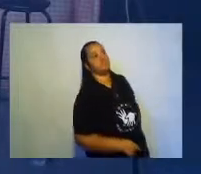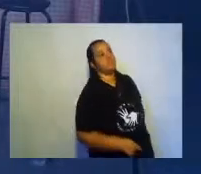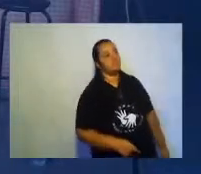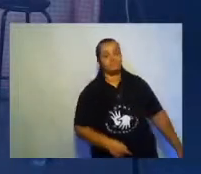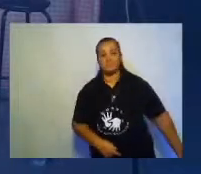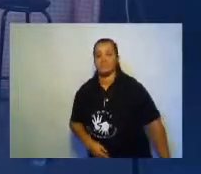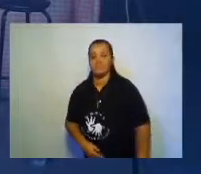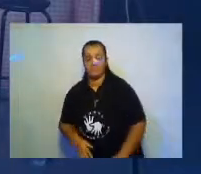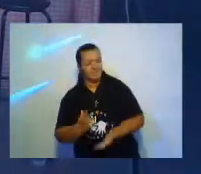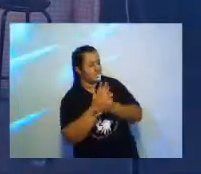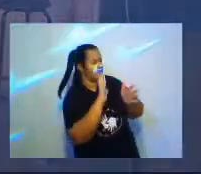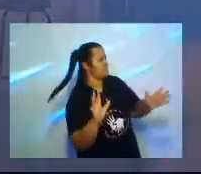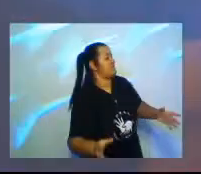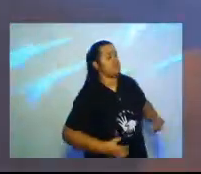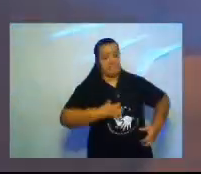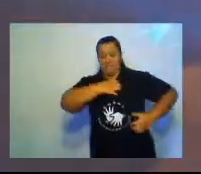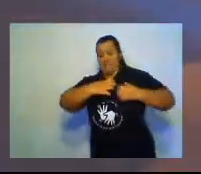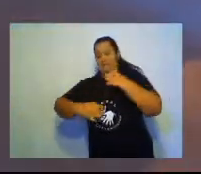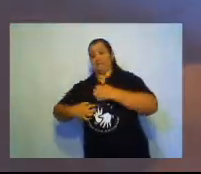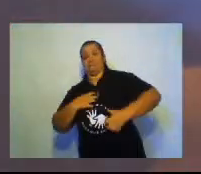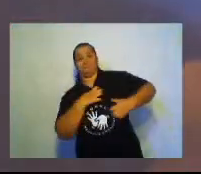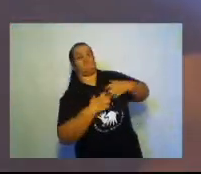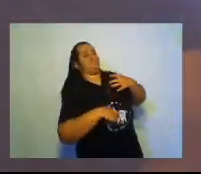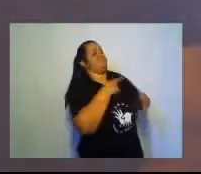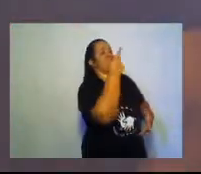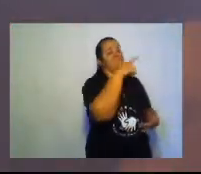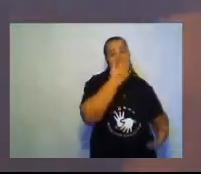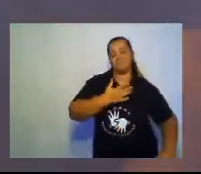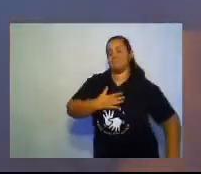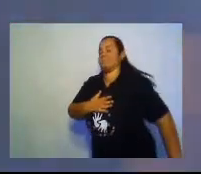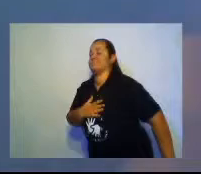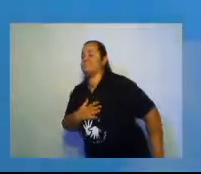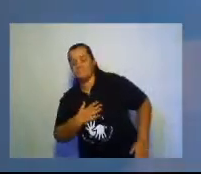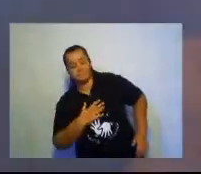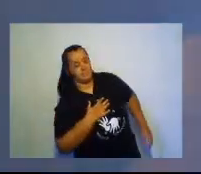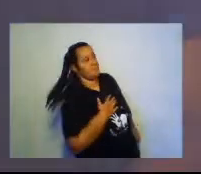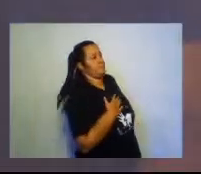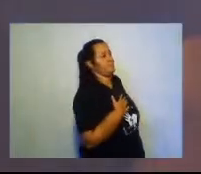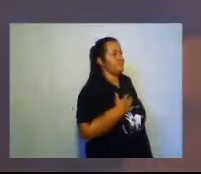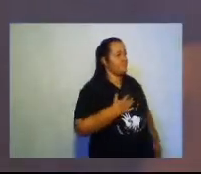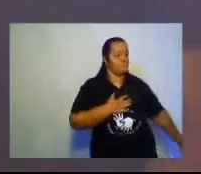Não aceitou o nosso fim, tá desesperado falando de